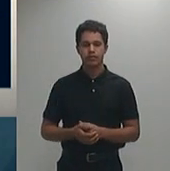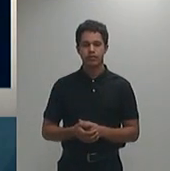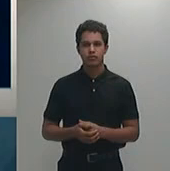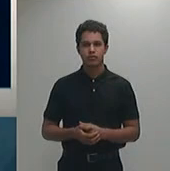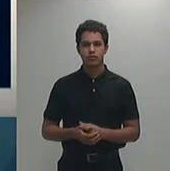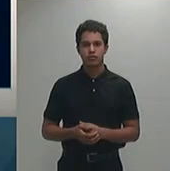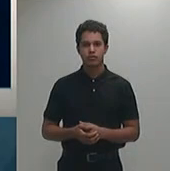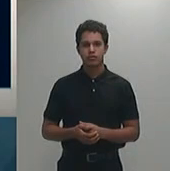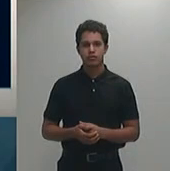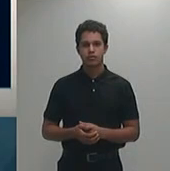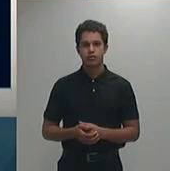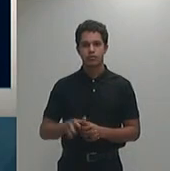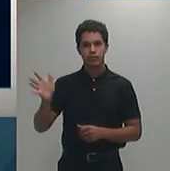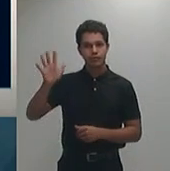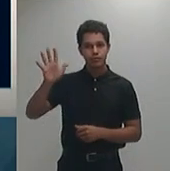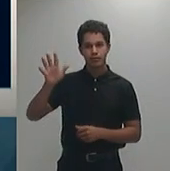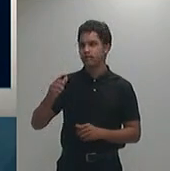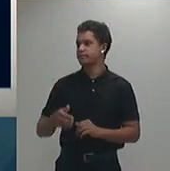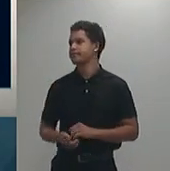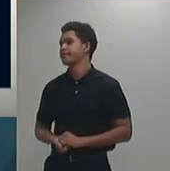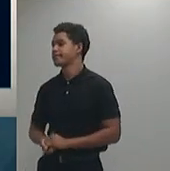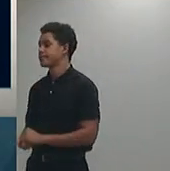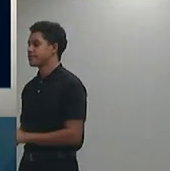o licor instafit